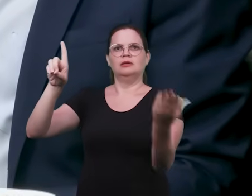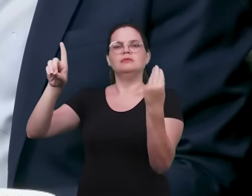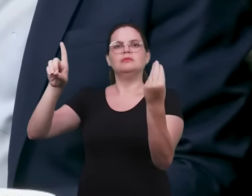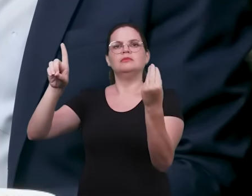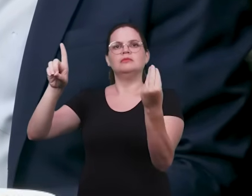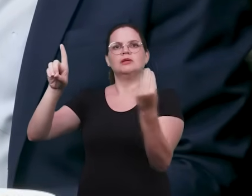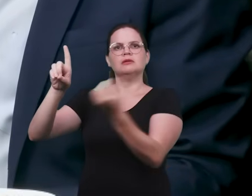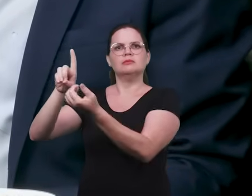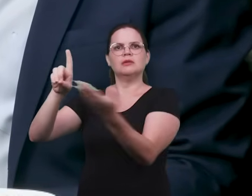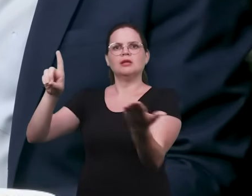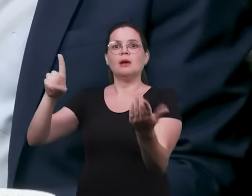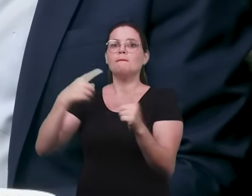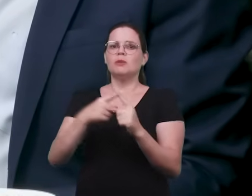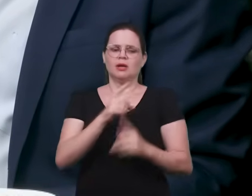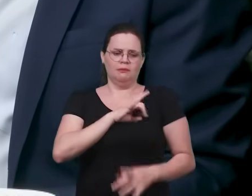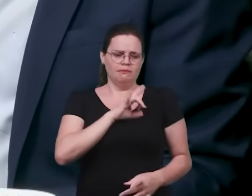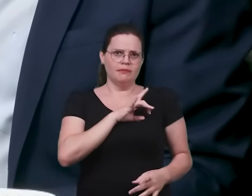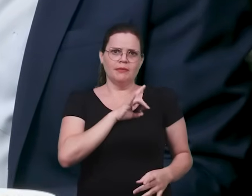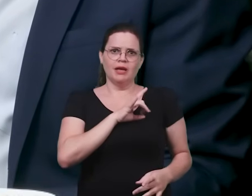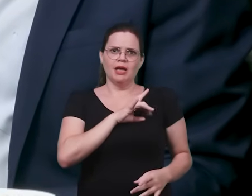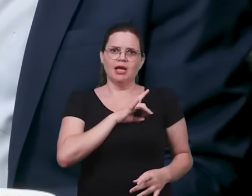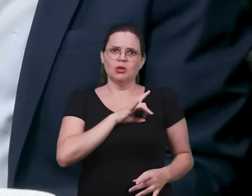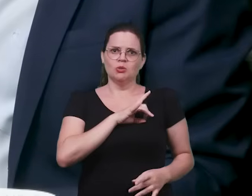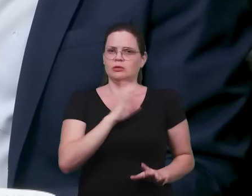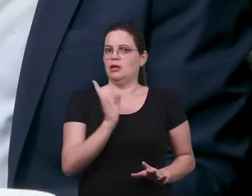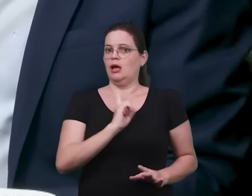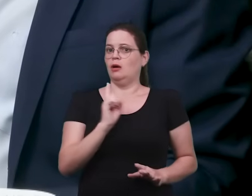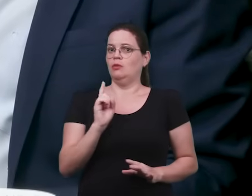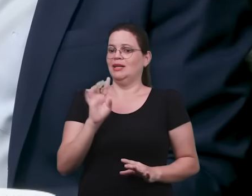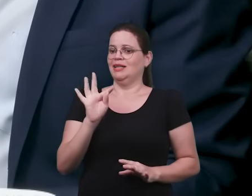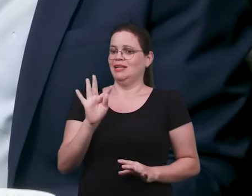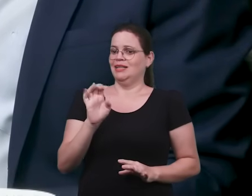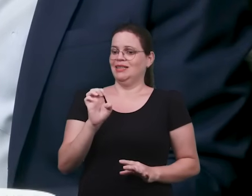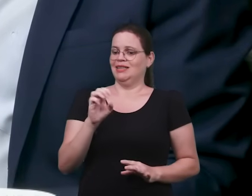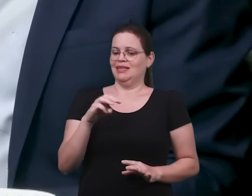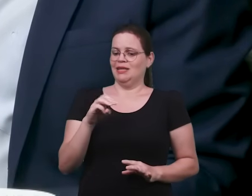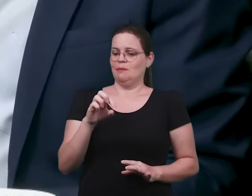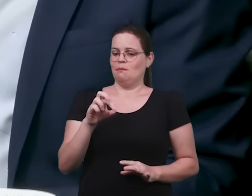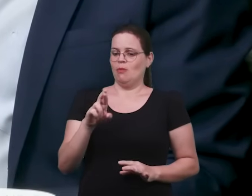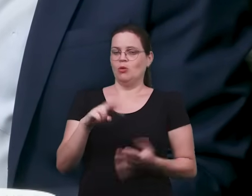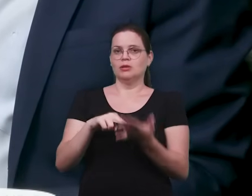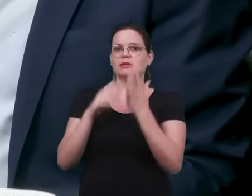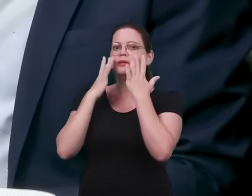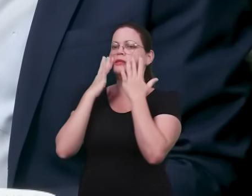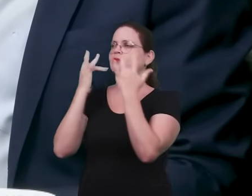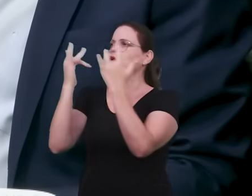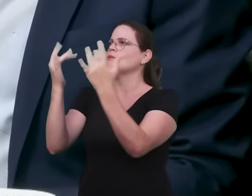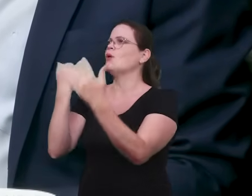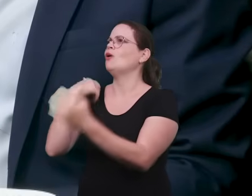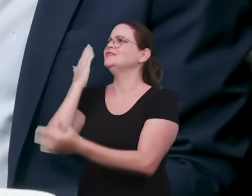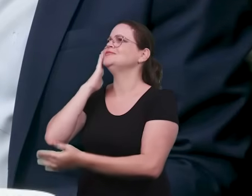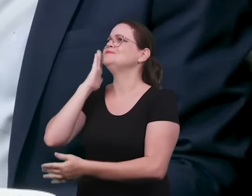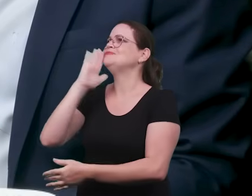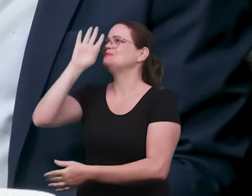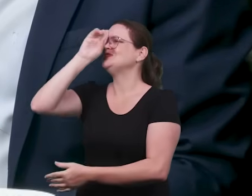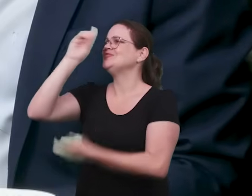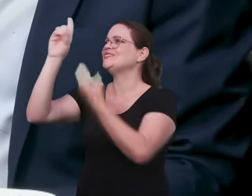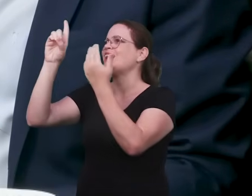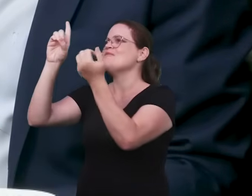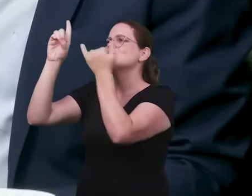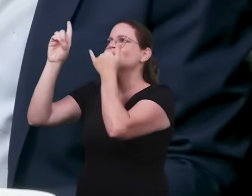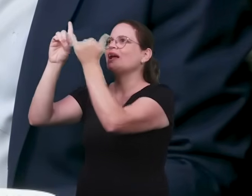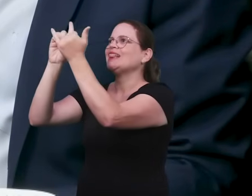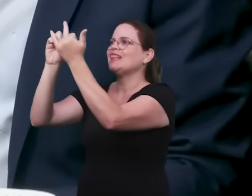sejas temido. Temor não é medo. Não é medo de Deus, é saber que Ele tem o perdão. Eu